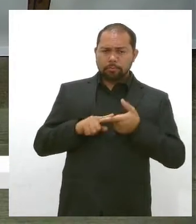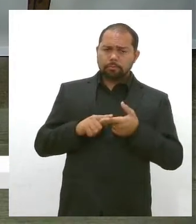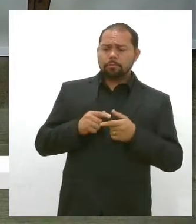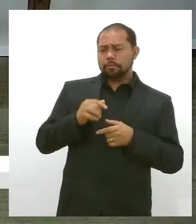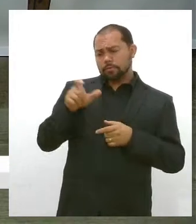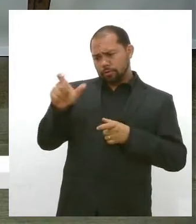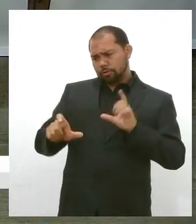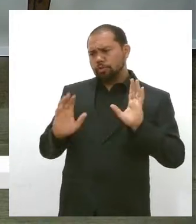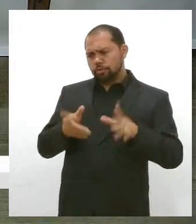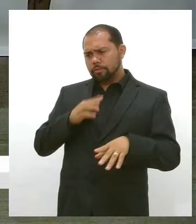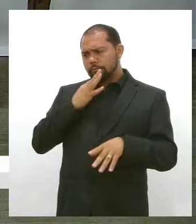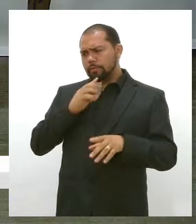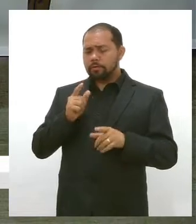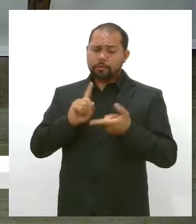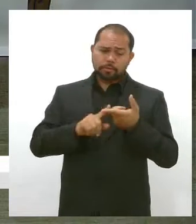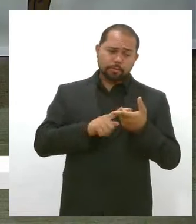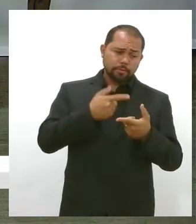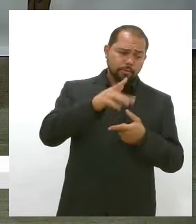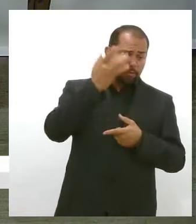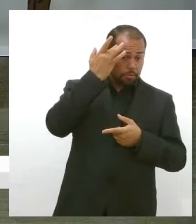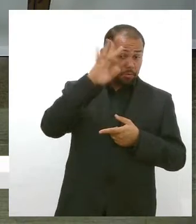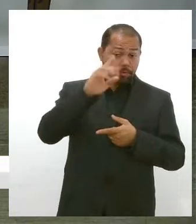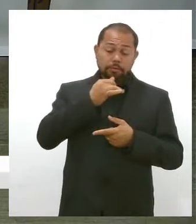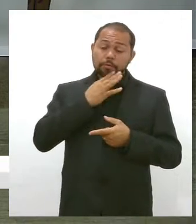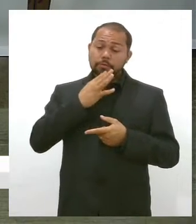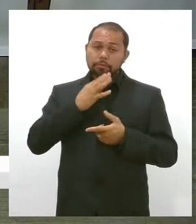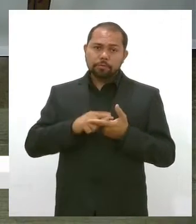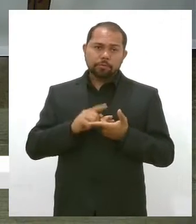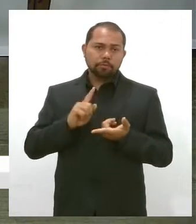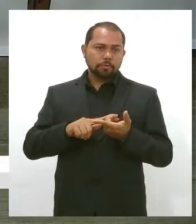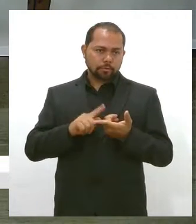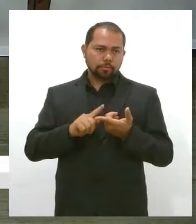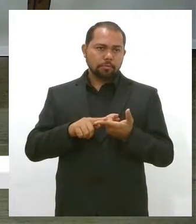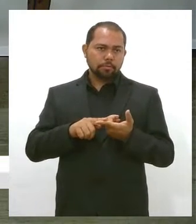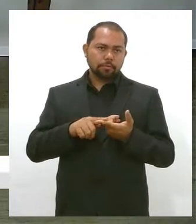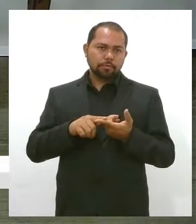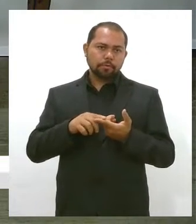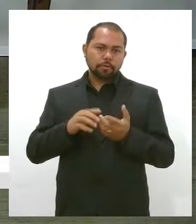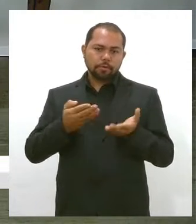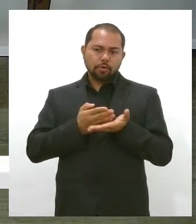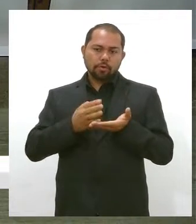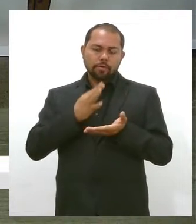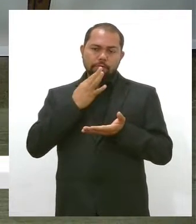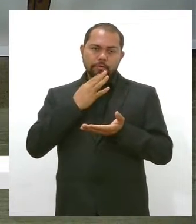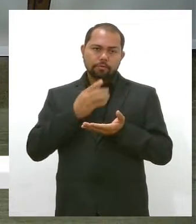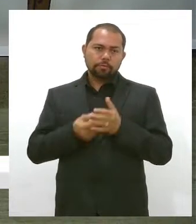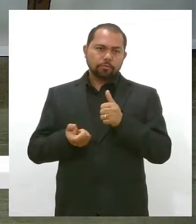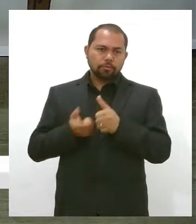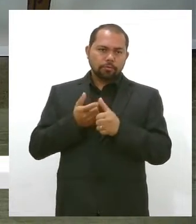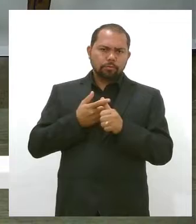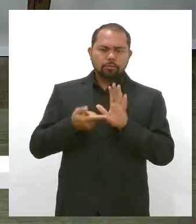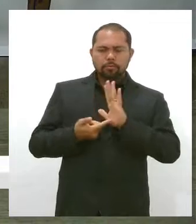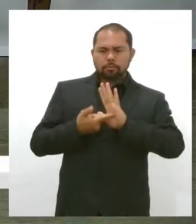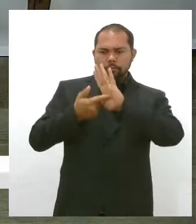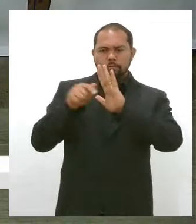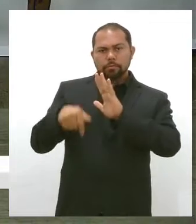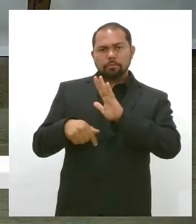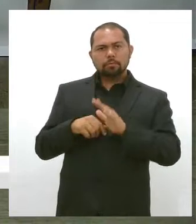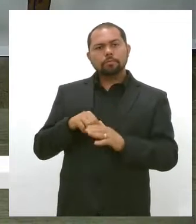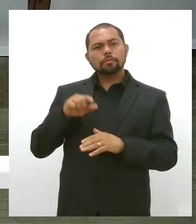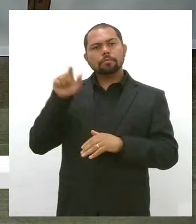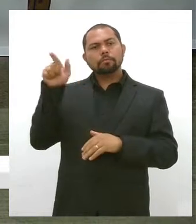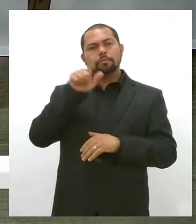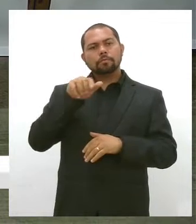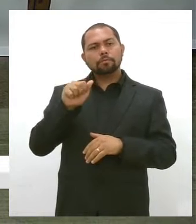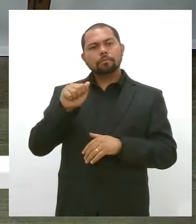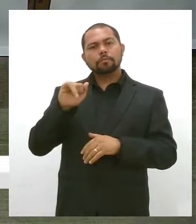e para quem não conhece também, né? Queria que você primeiro colocasse aí para a gente, Zaira, por que que o CAISME existe, né? Por